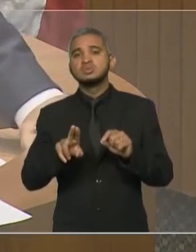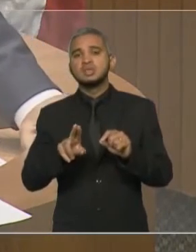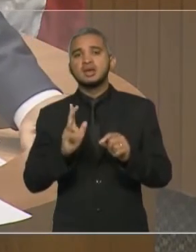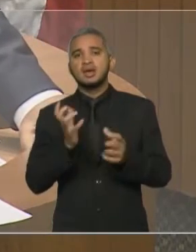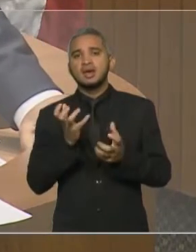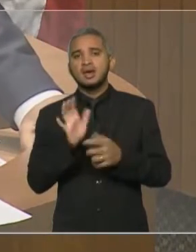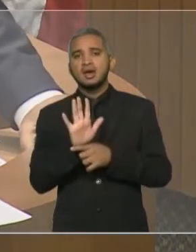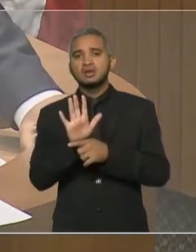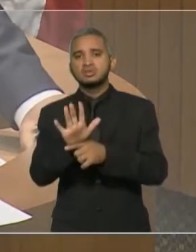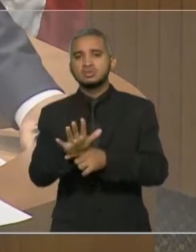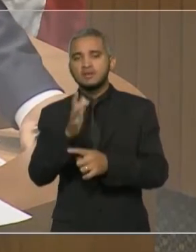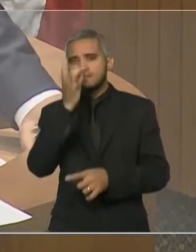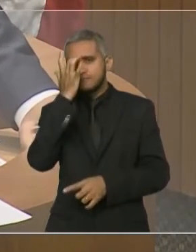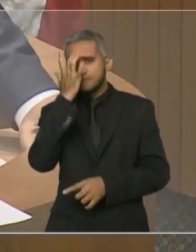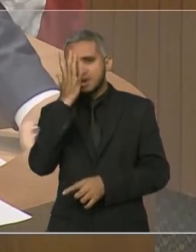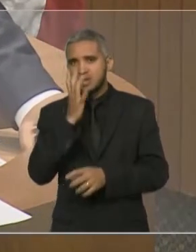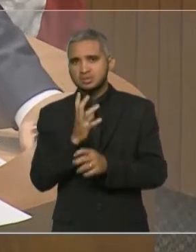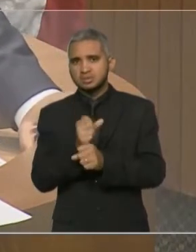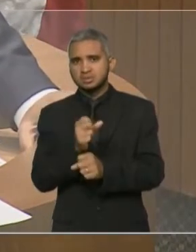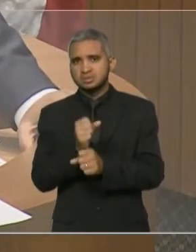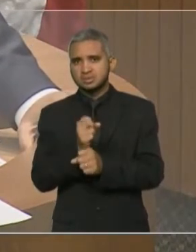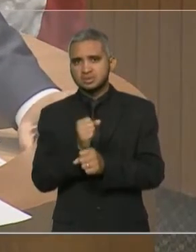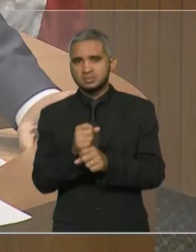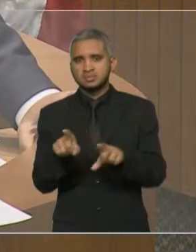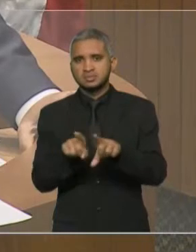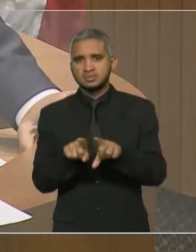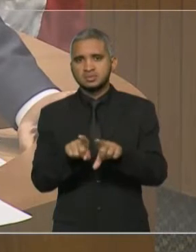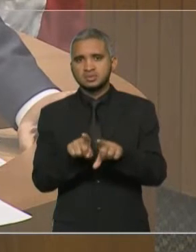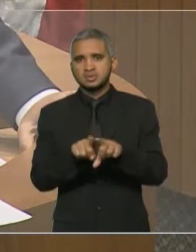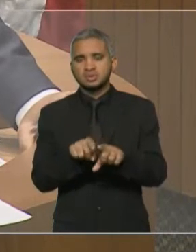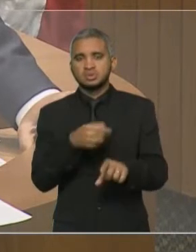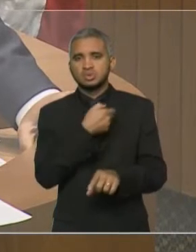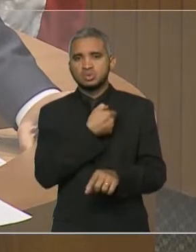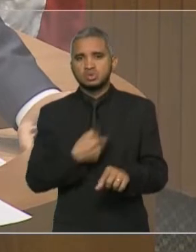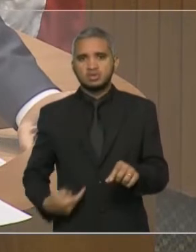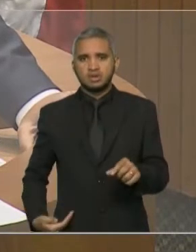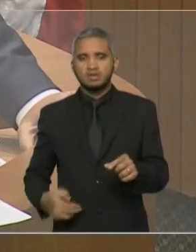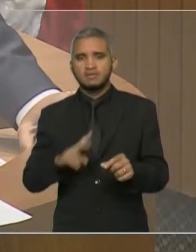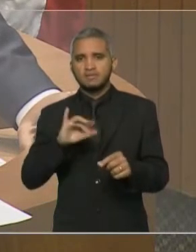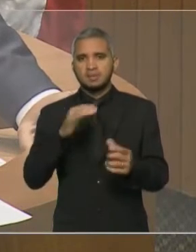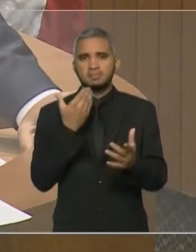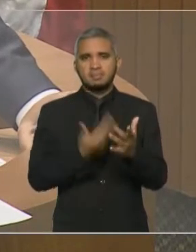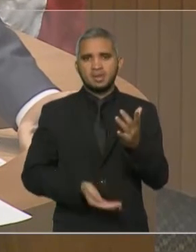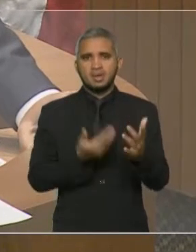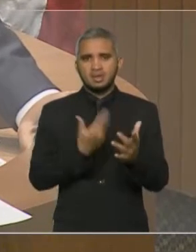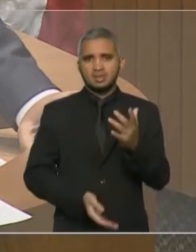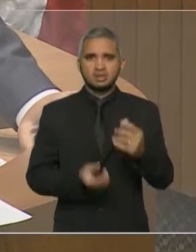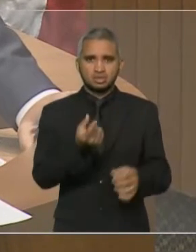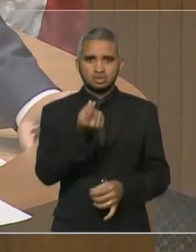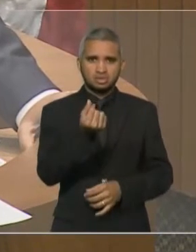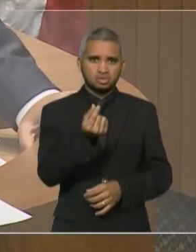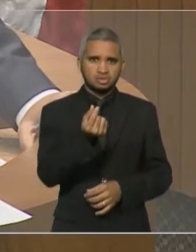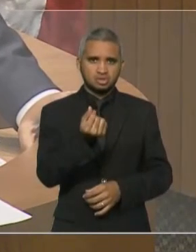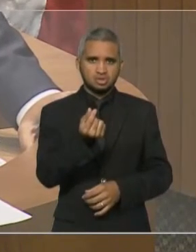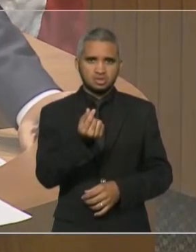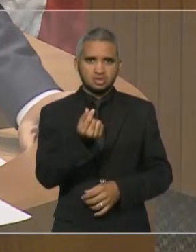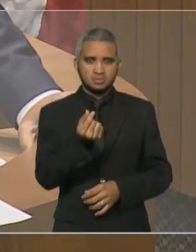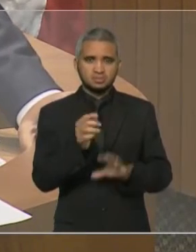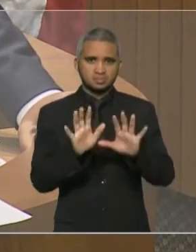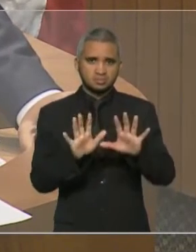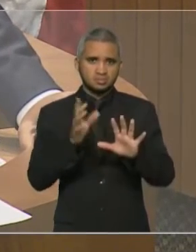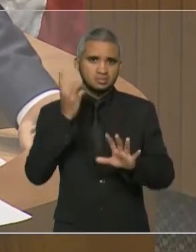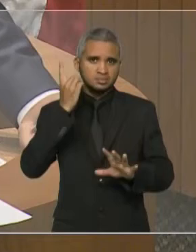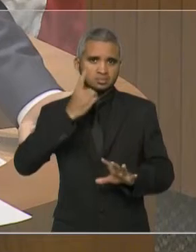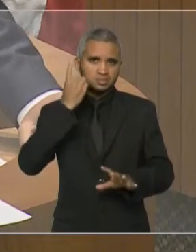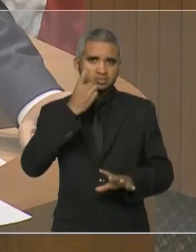facilitar esse cálculo, e o governo perderá receitas nesse sentido, deputado Rogério. Mas eu faço questão de dizer, o deputado Rogério